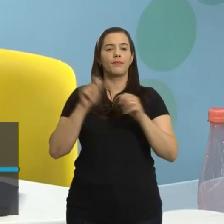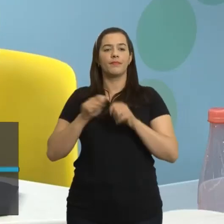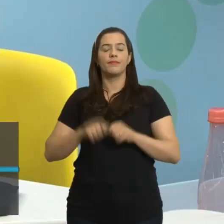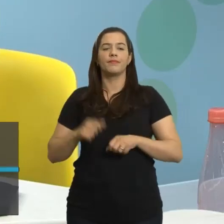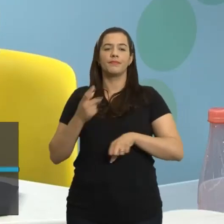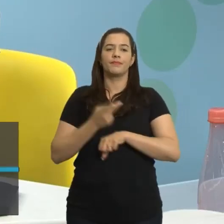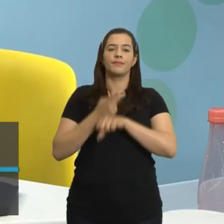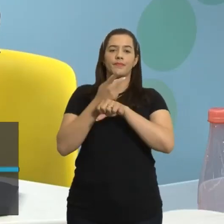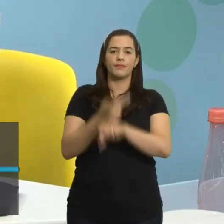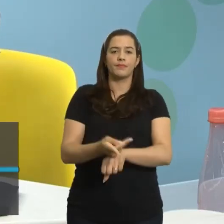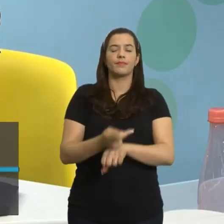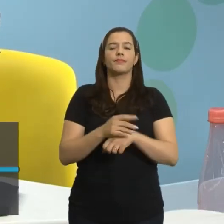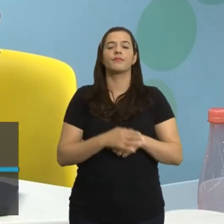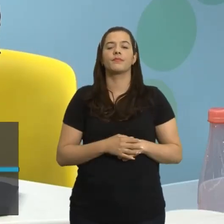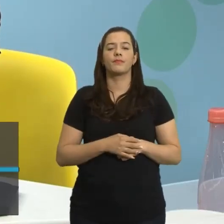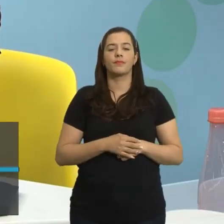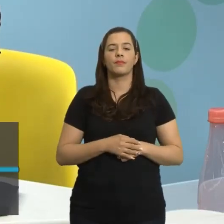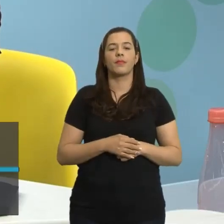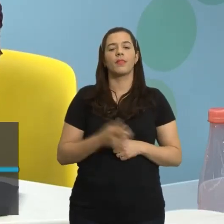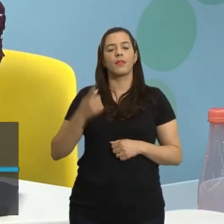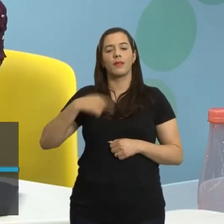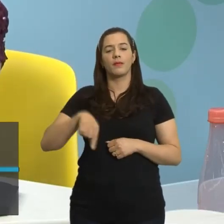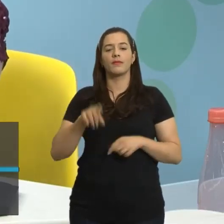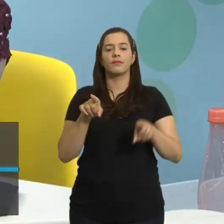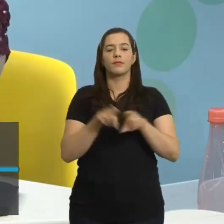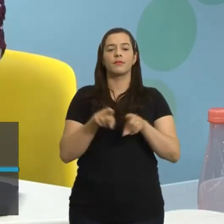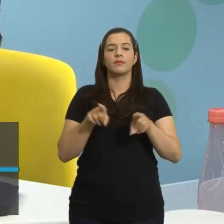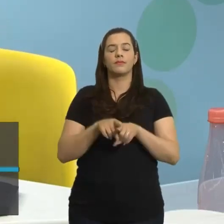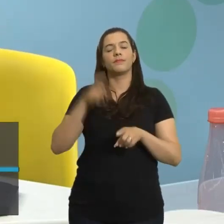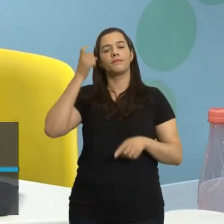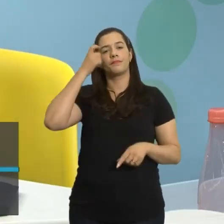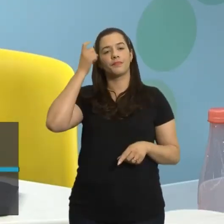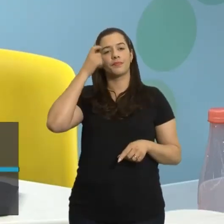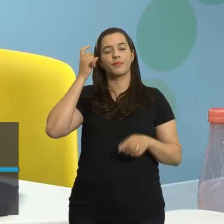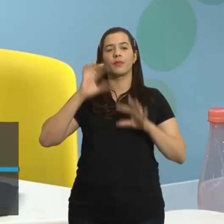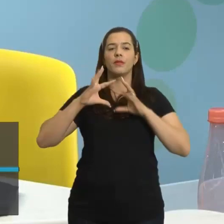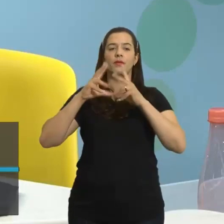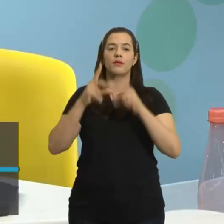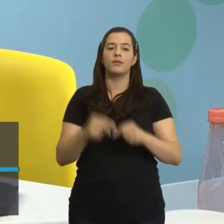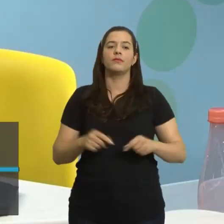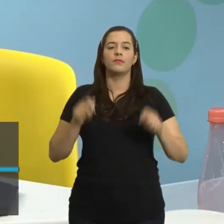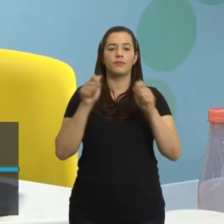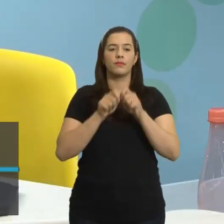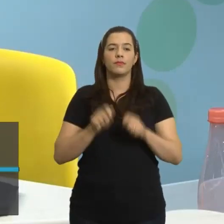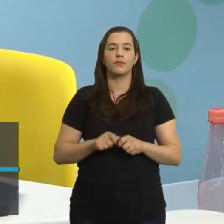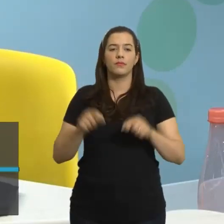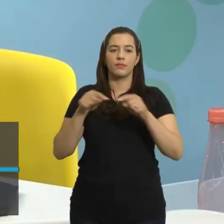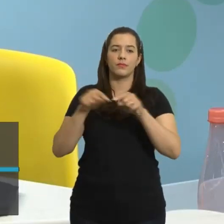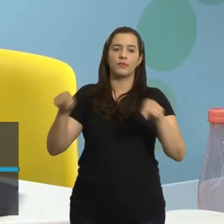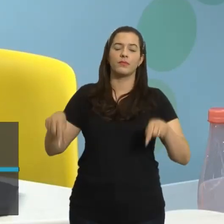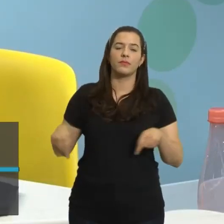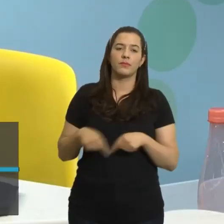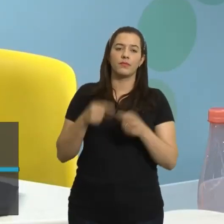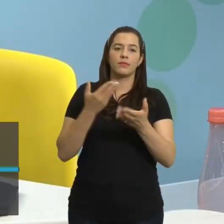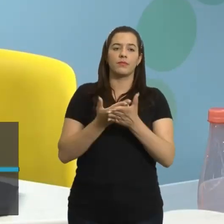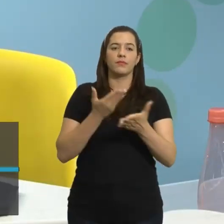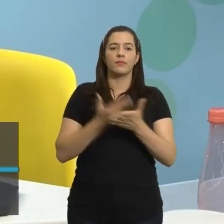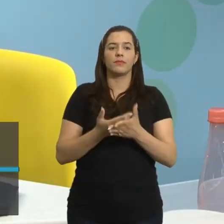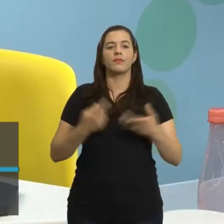busca e é muito importante que vocês tenham em mente que tudo que a gente vai fazer em sala de aula, a gente